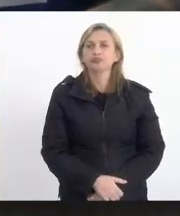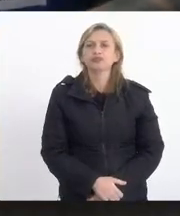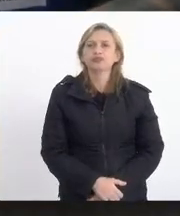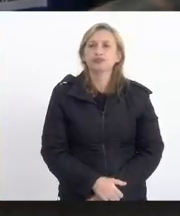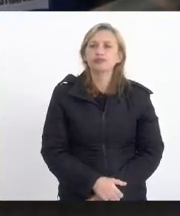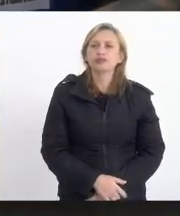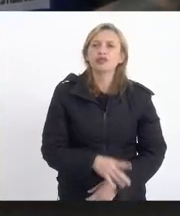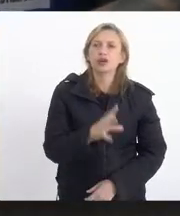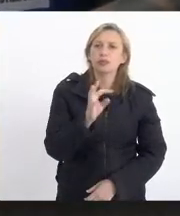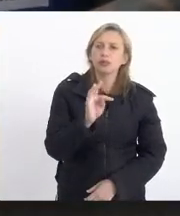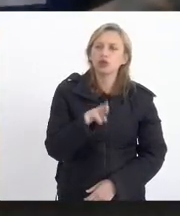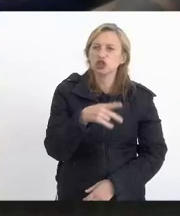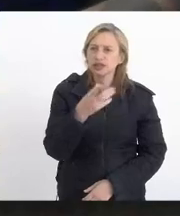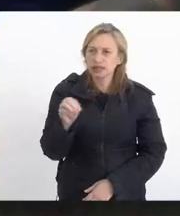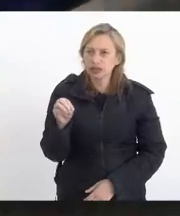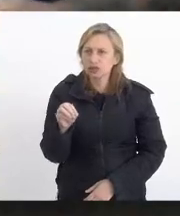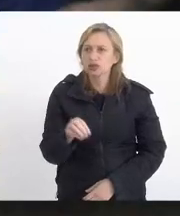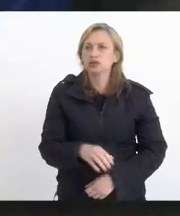As projeções,